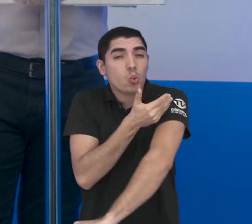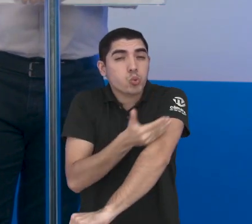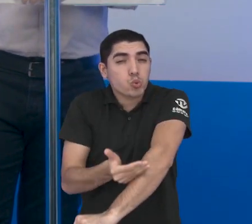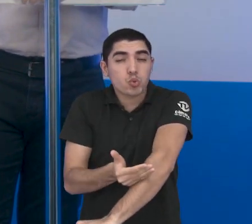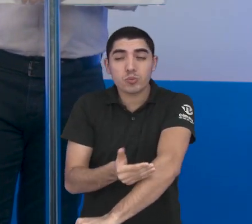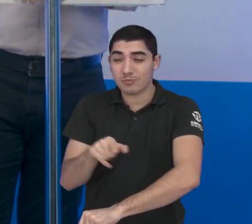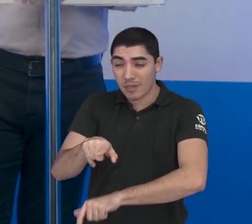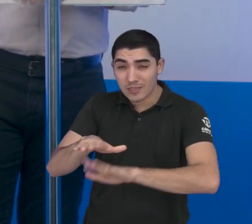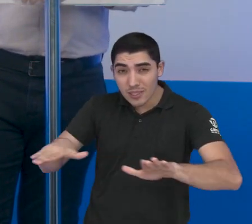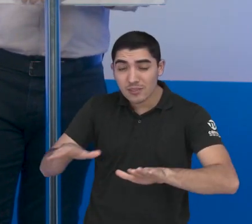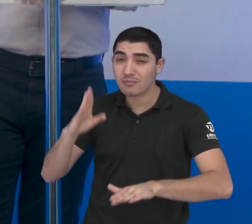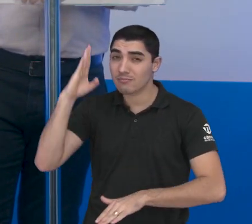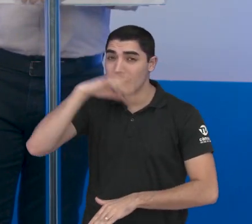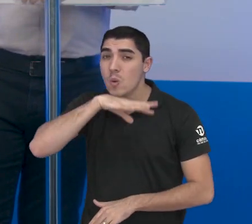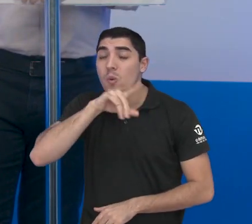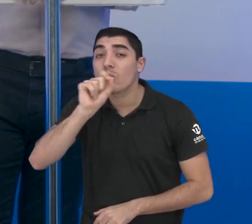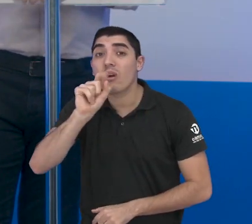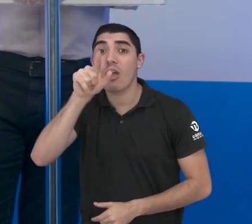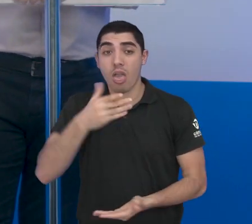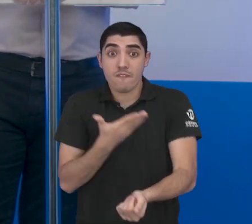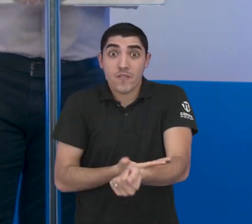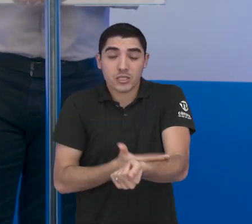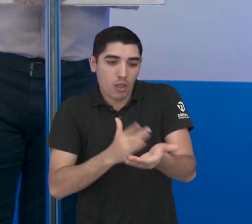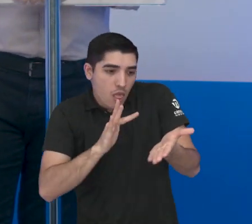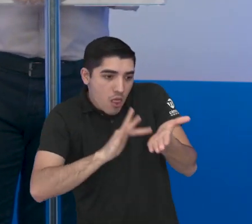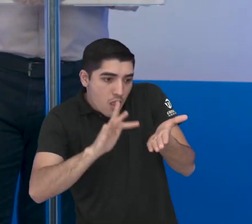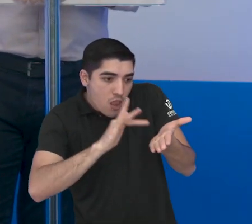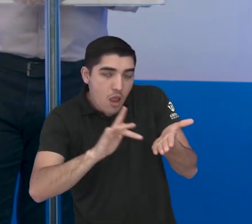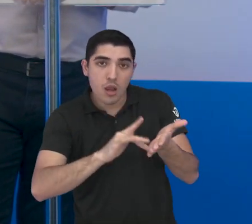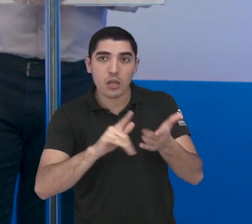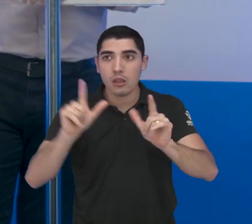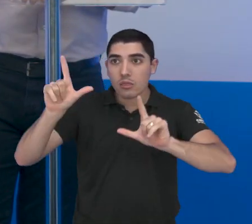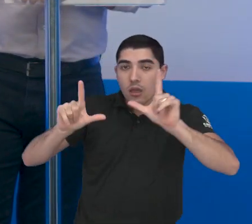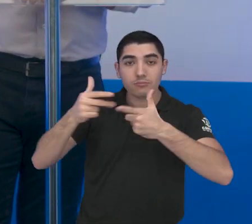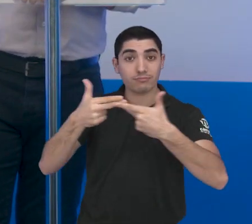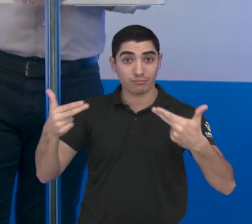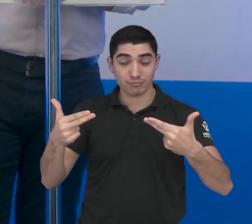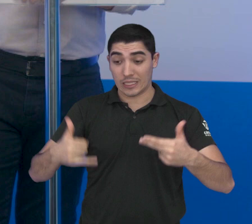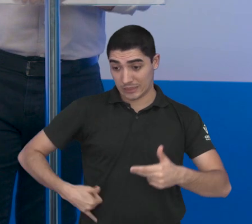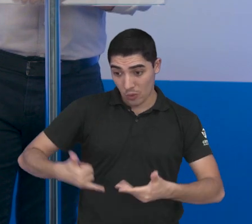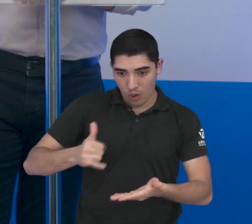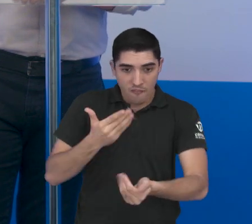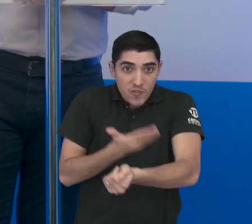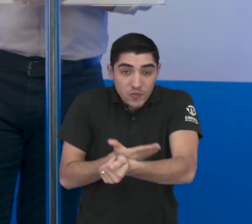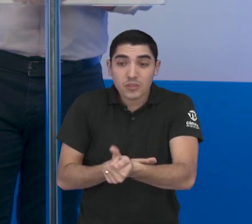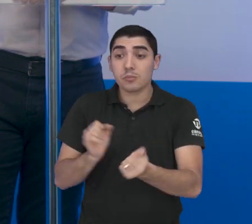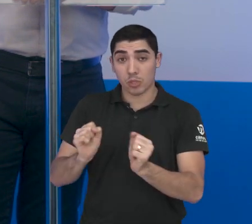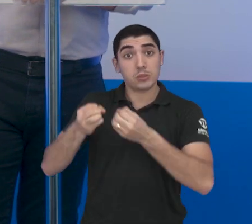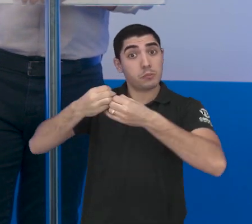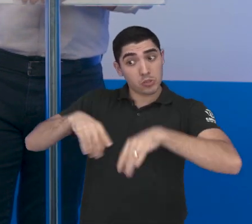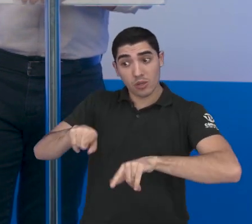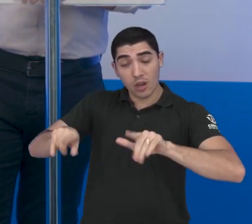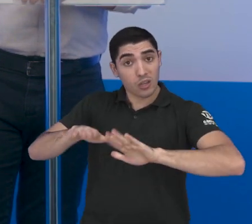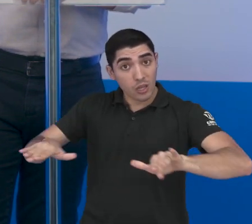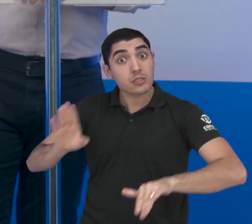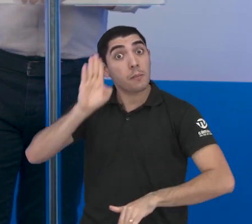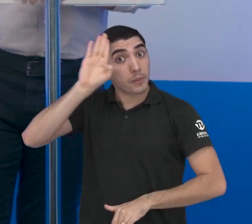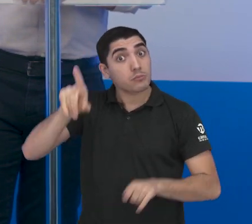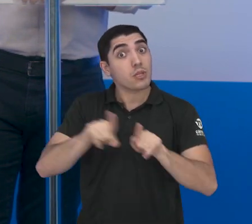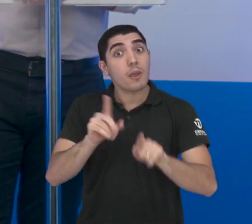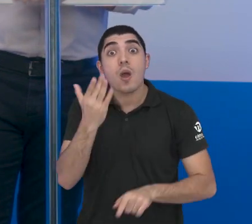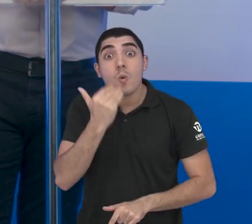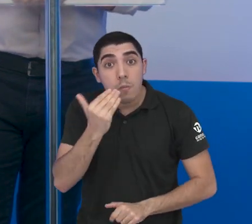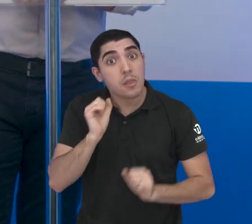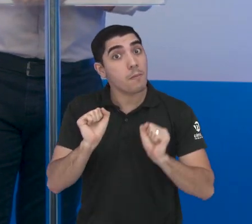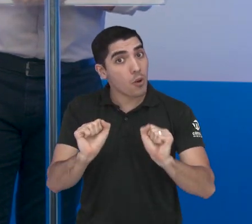ruim, mas para as crianças, são o uso excessivo das telas. A influência dos tablets e celulares tem impactado até mesmo na